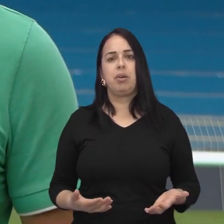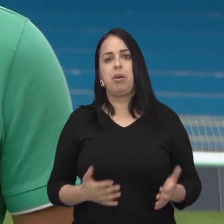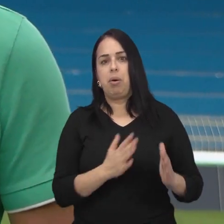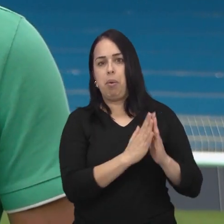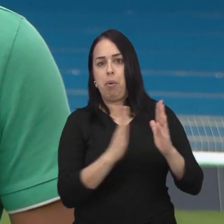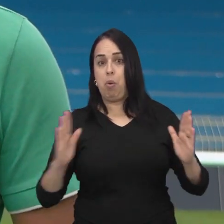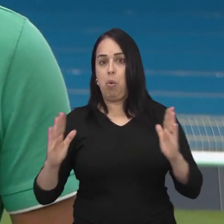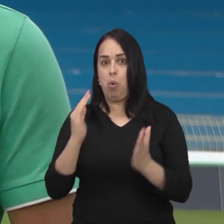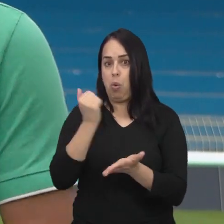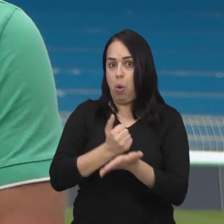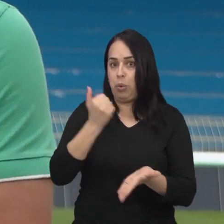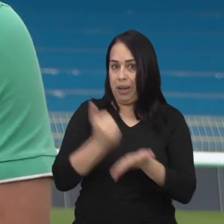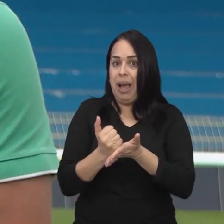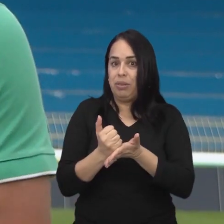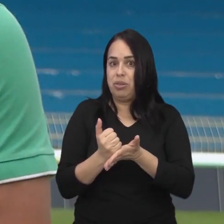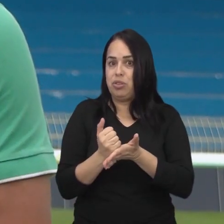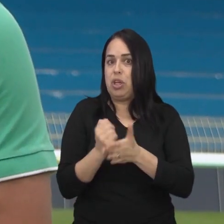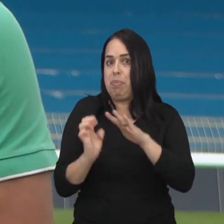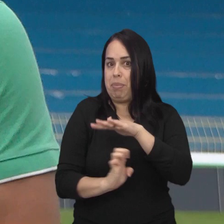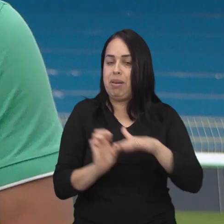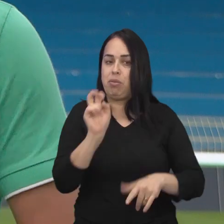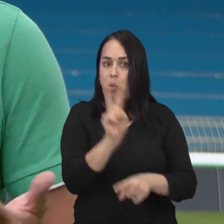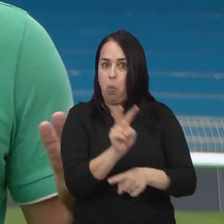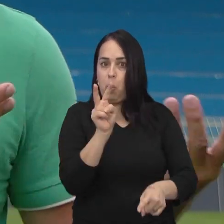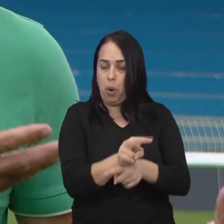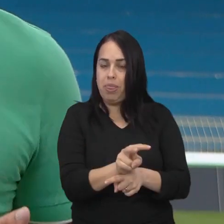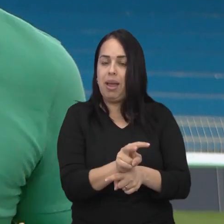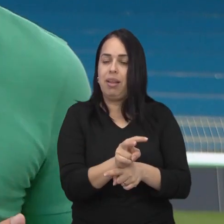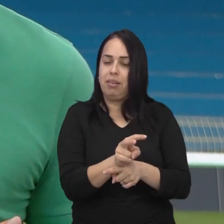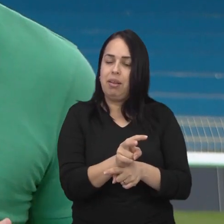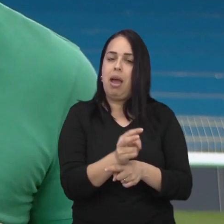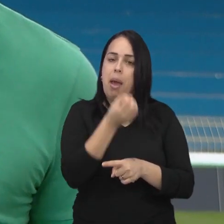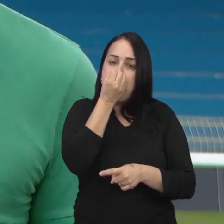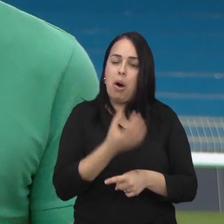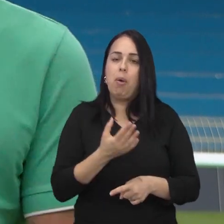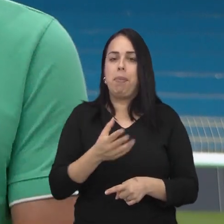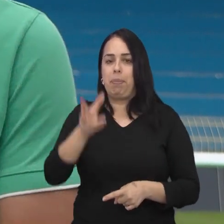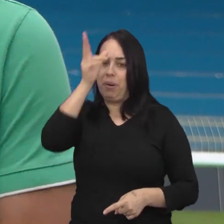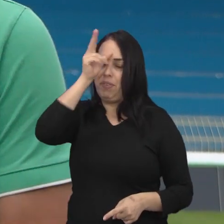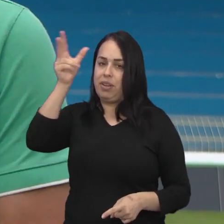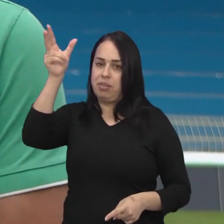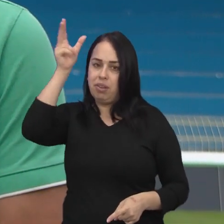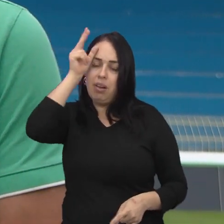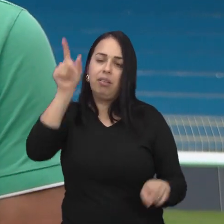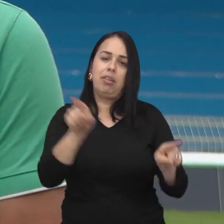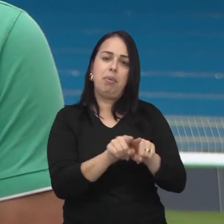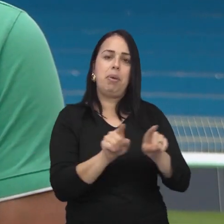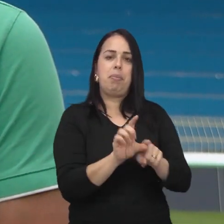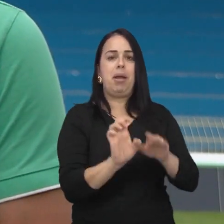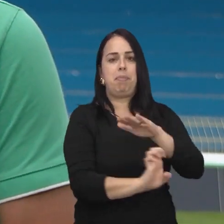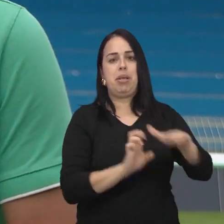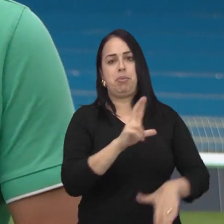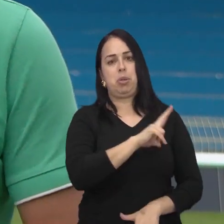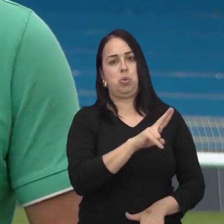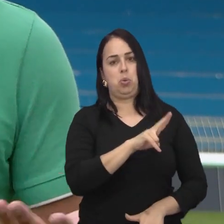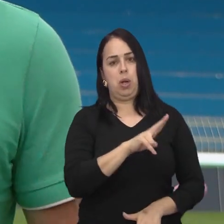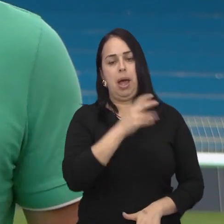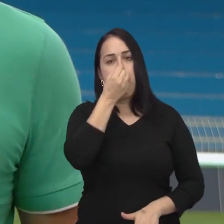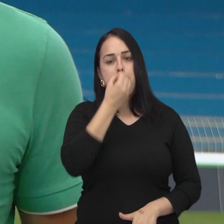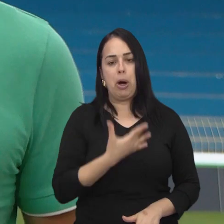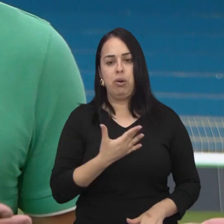concessão, ele é bom para os dois lados, tanto para o poder público quanto para a iniciativa privada.